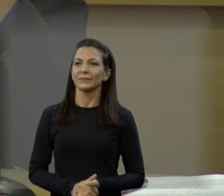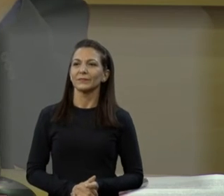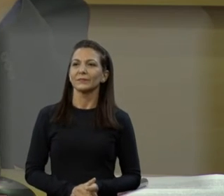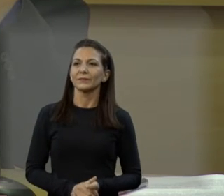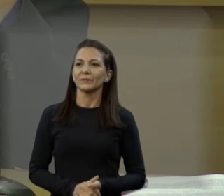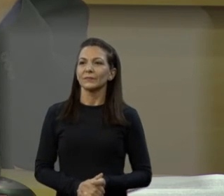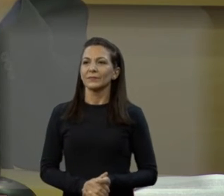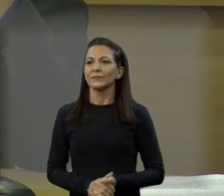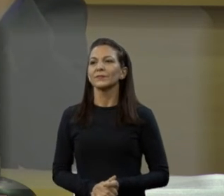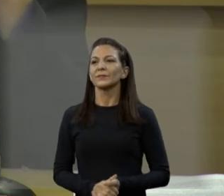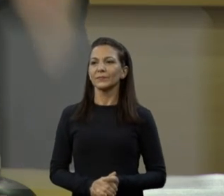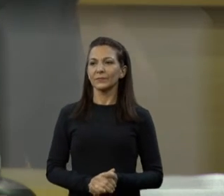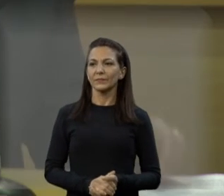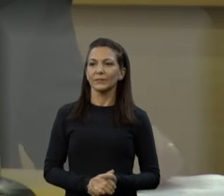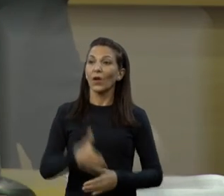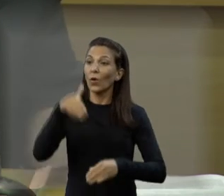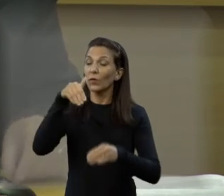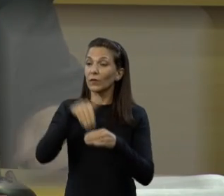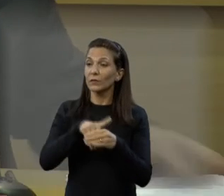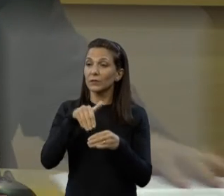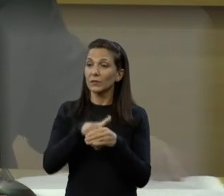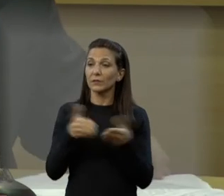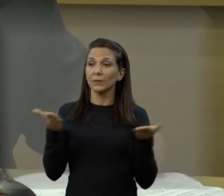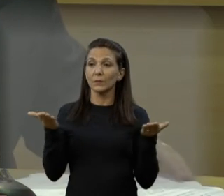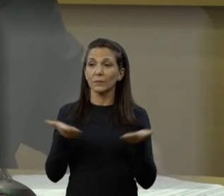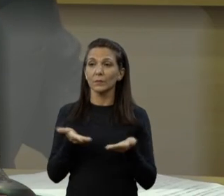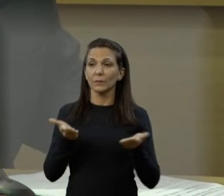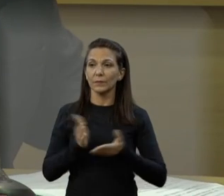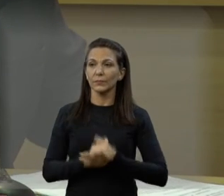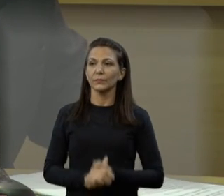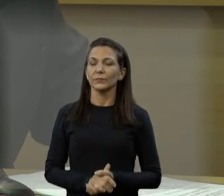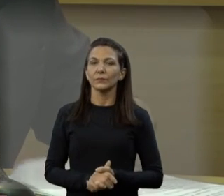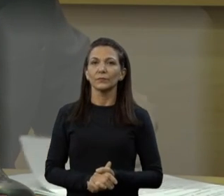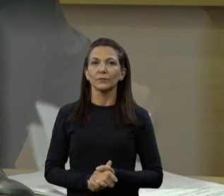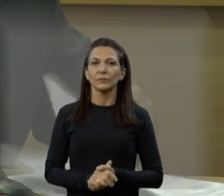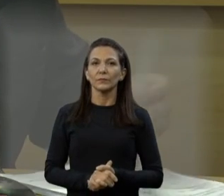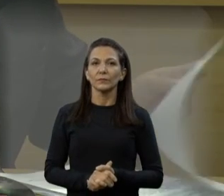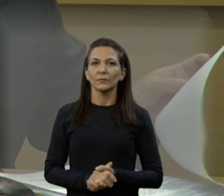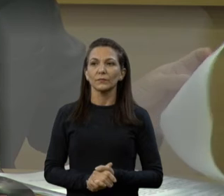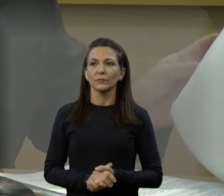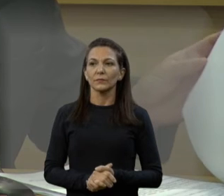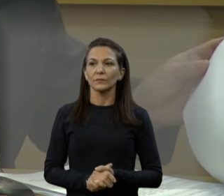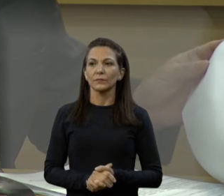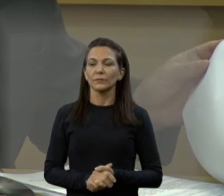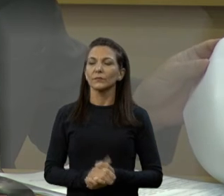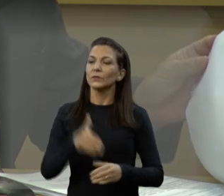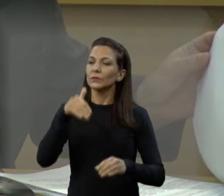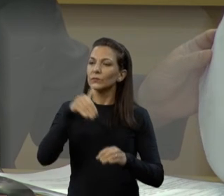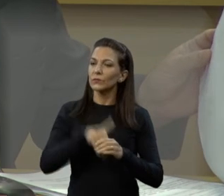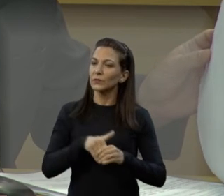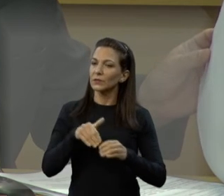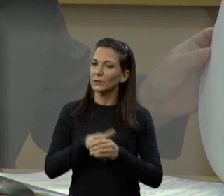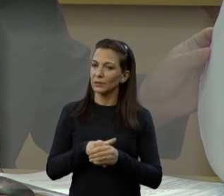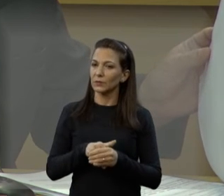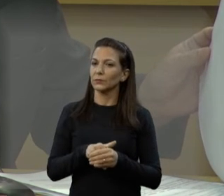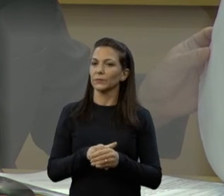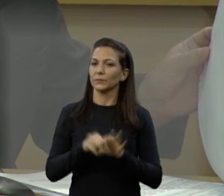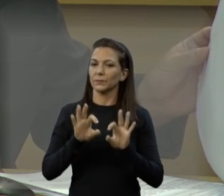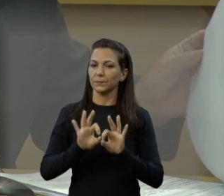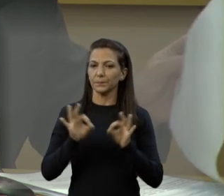mas vamos colocar em votação e a votação É simbólica